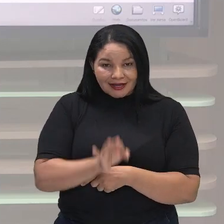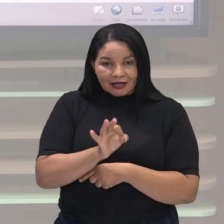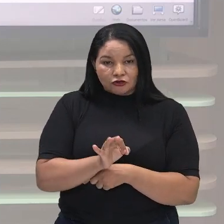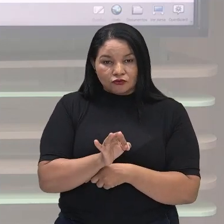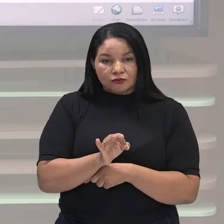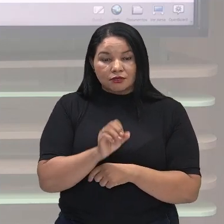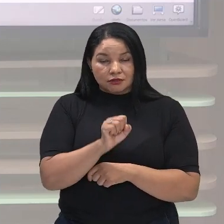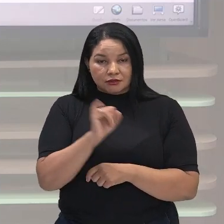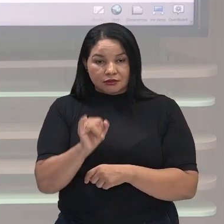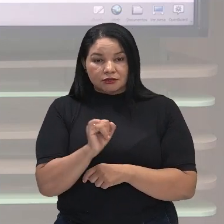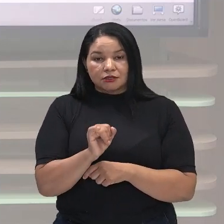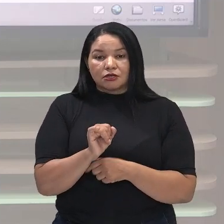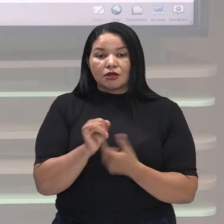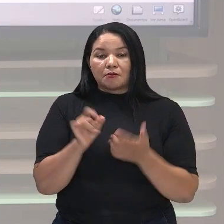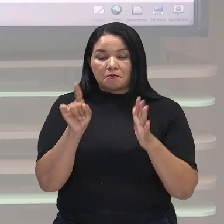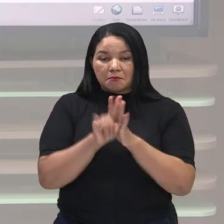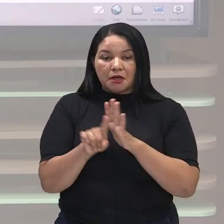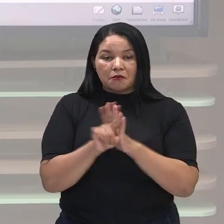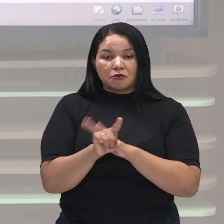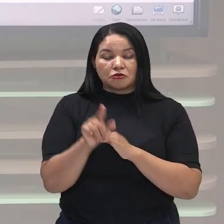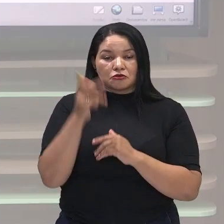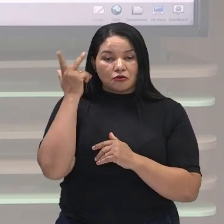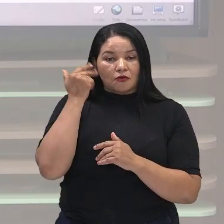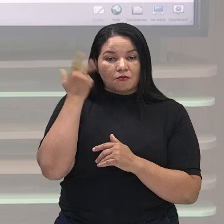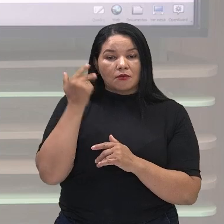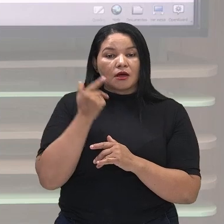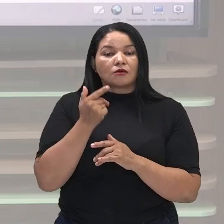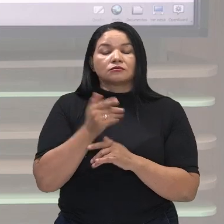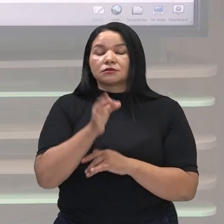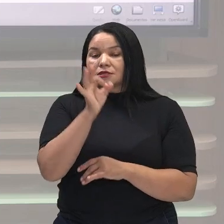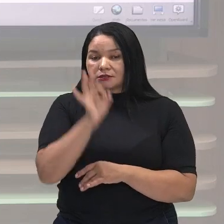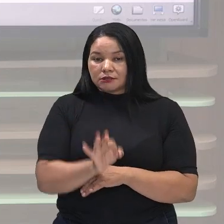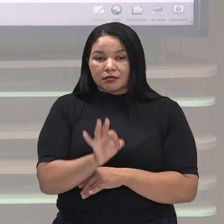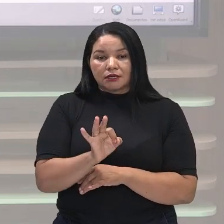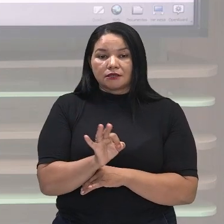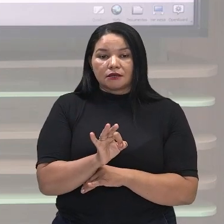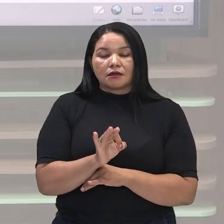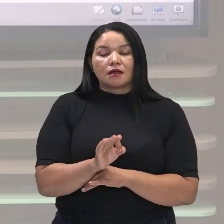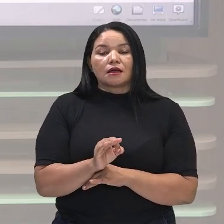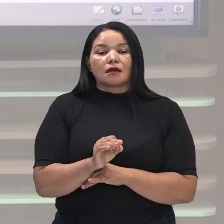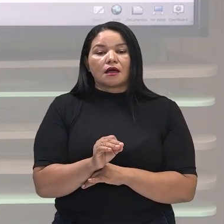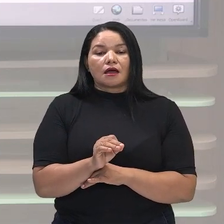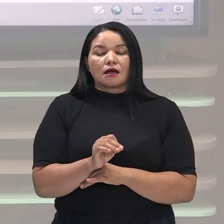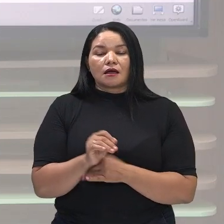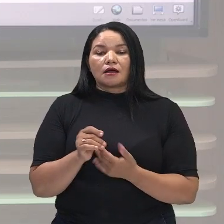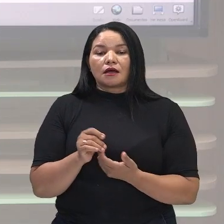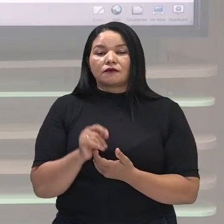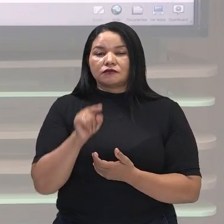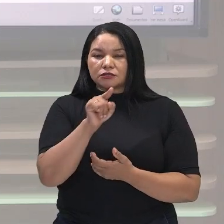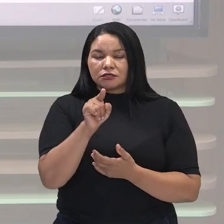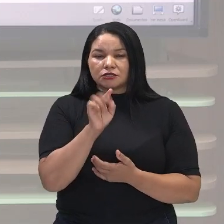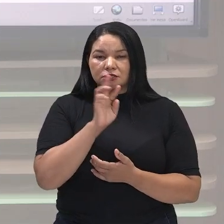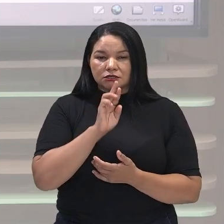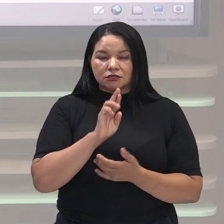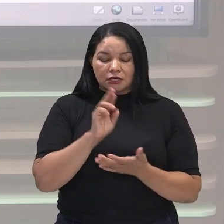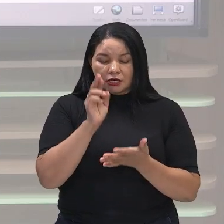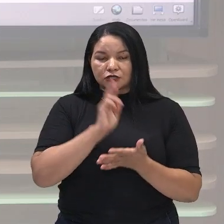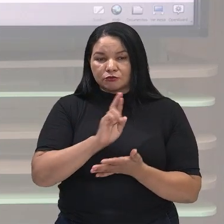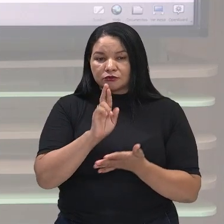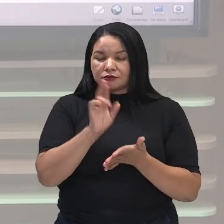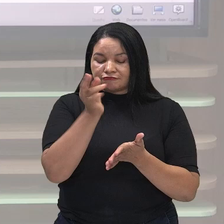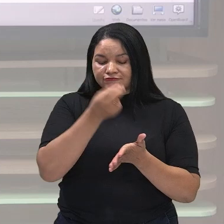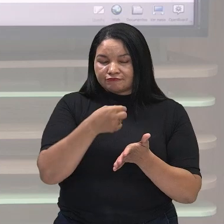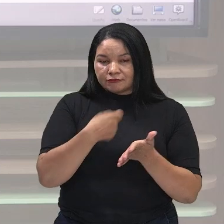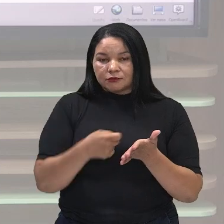questão discursiva, ou seja, só de responder sem marcar nada, e você escrever como resposta 3 sobre